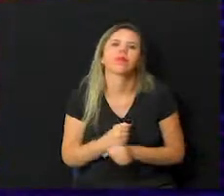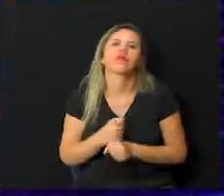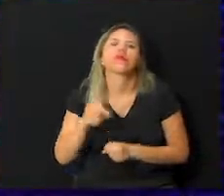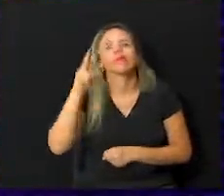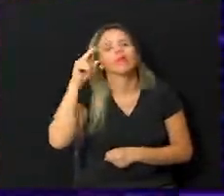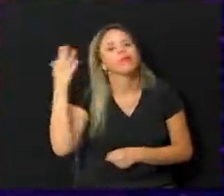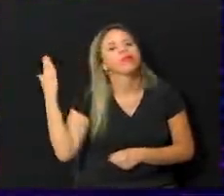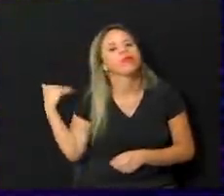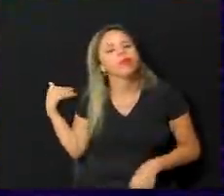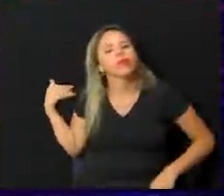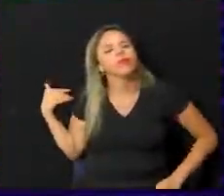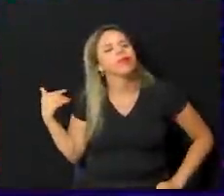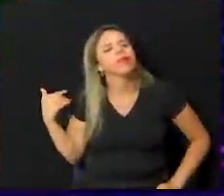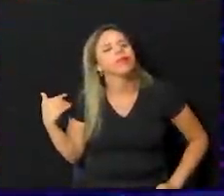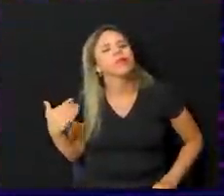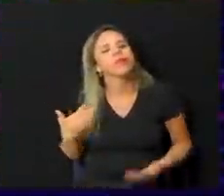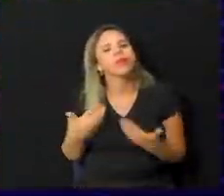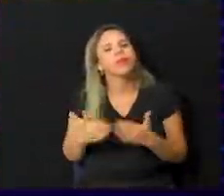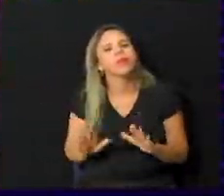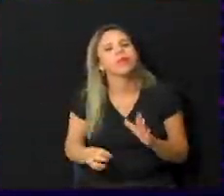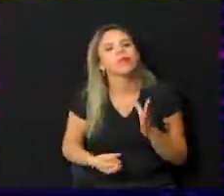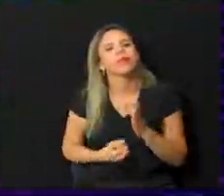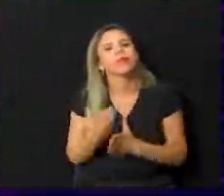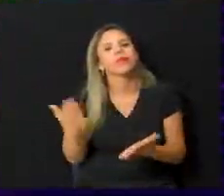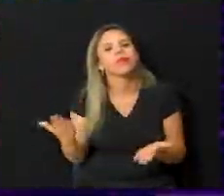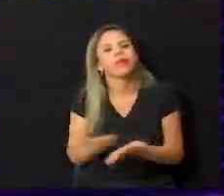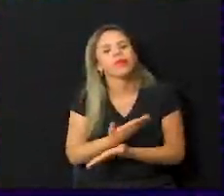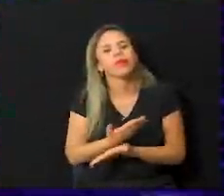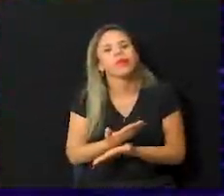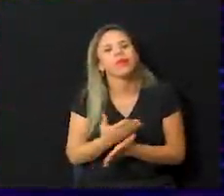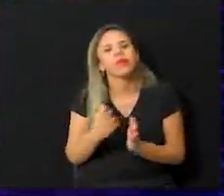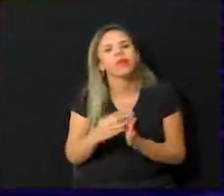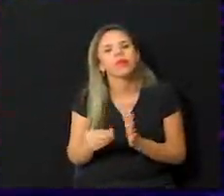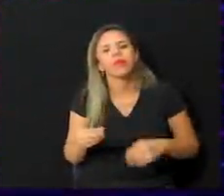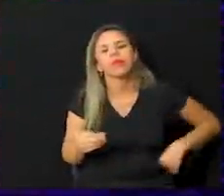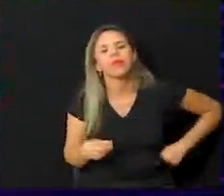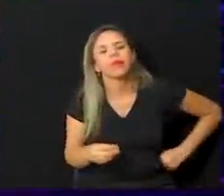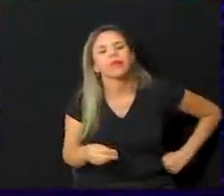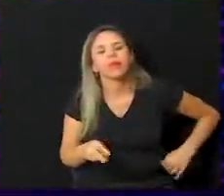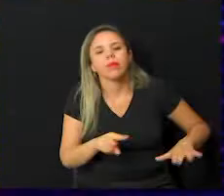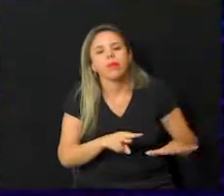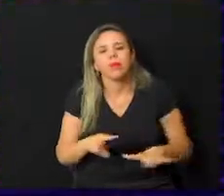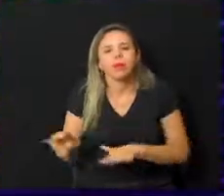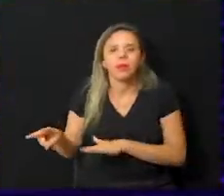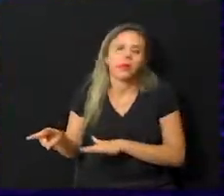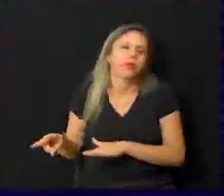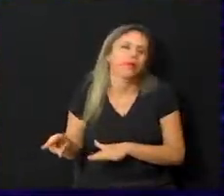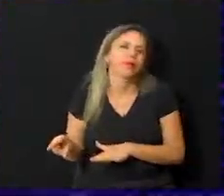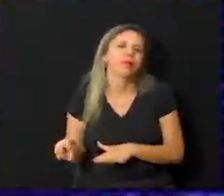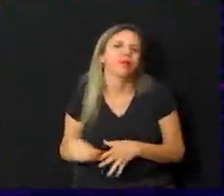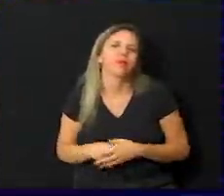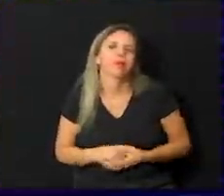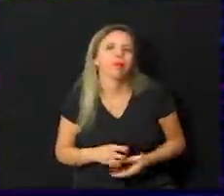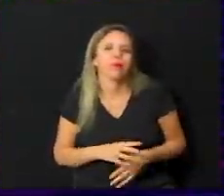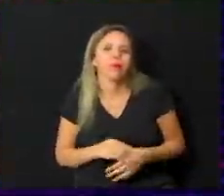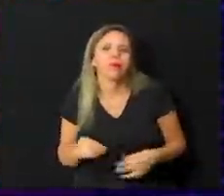Eu lembro que nessa época, o livro que eu estava lançando na época, ele vendeu todos os exemplares em uma semana, foi uma coisa de